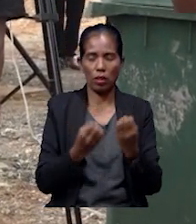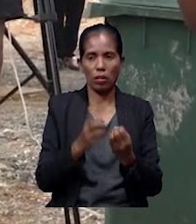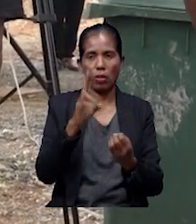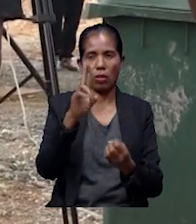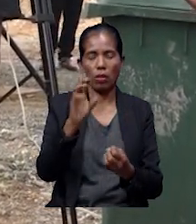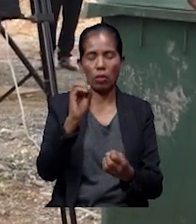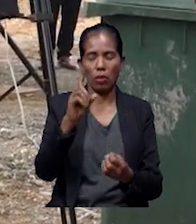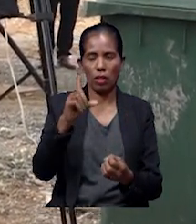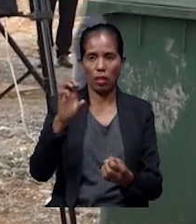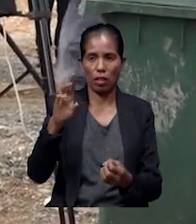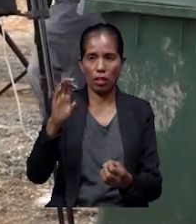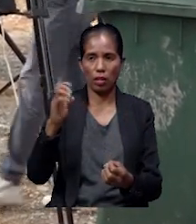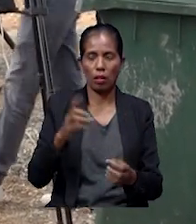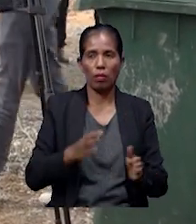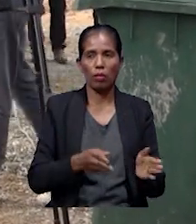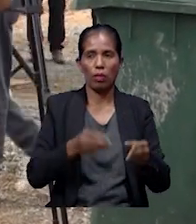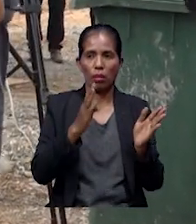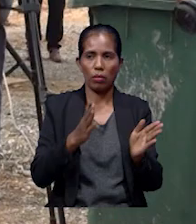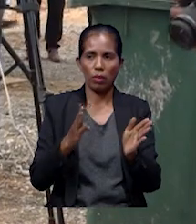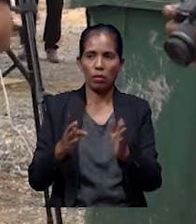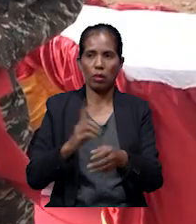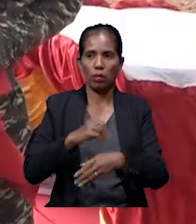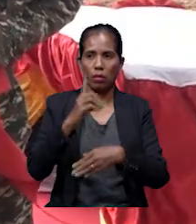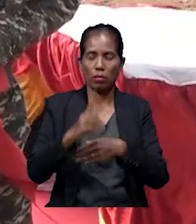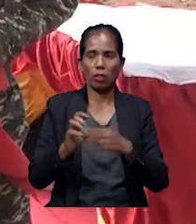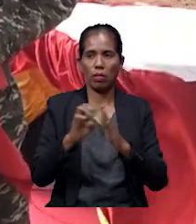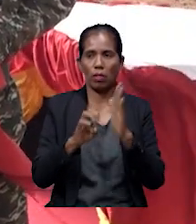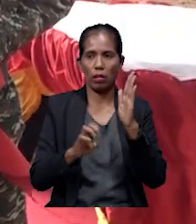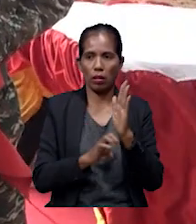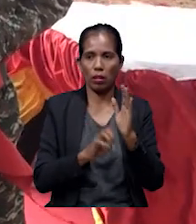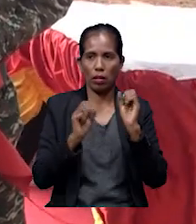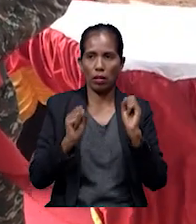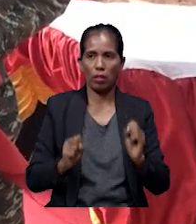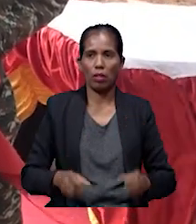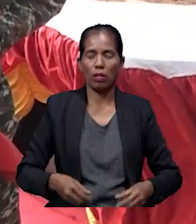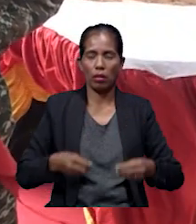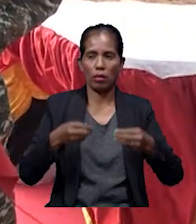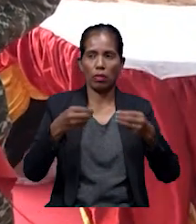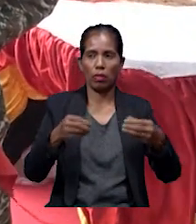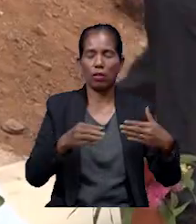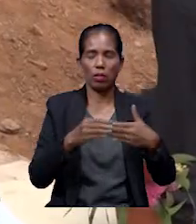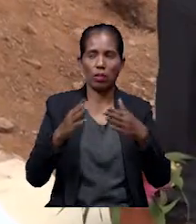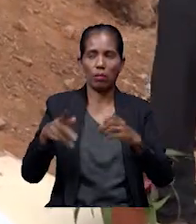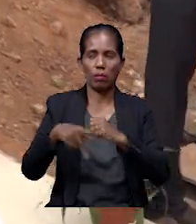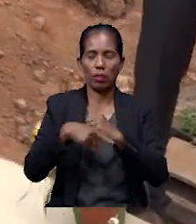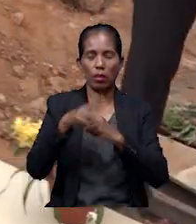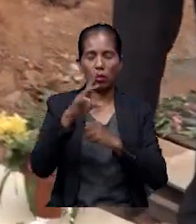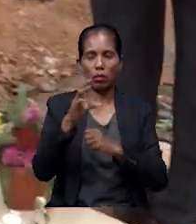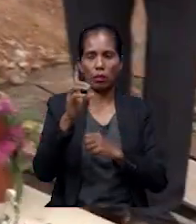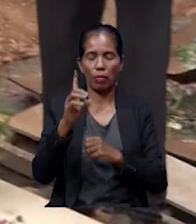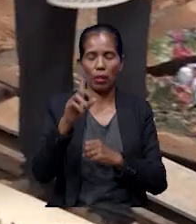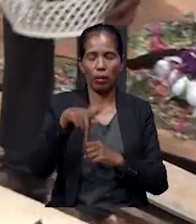hodi fo apoio ba prosesu desenvolvimento estado ho pensamento demokratiko nomos fundador ba Partido Unidade